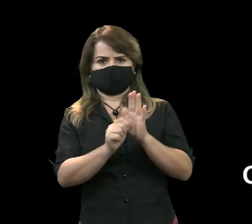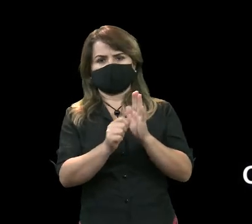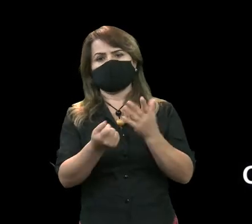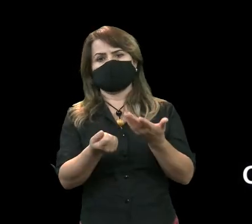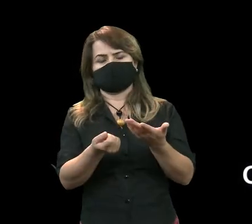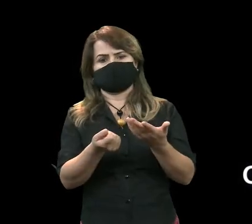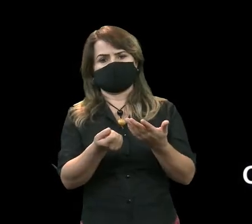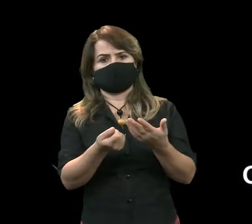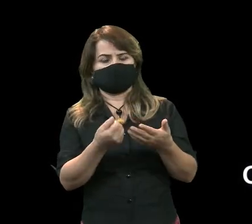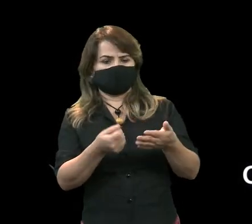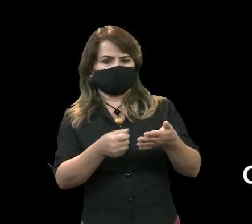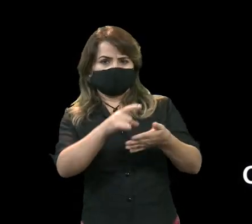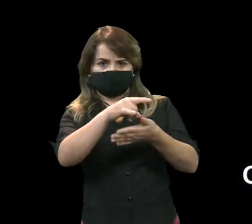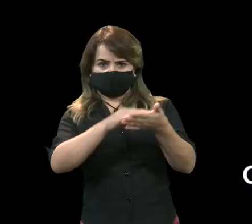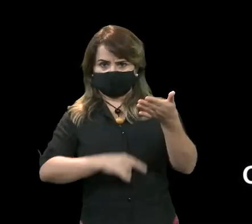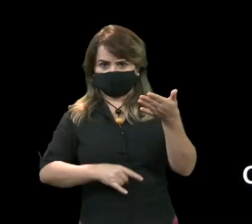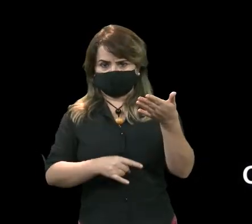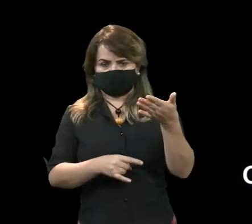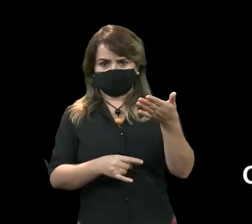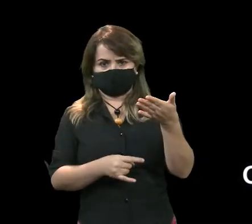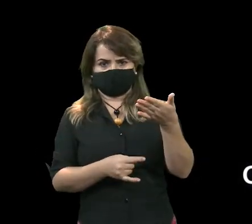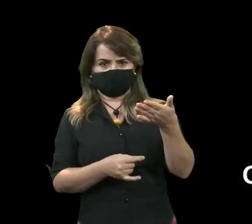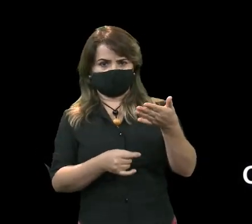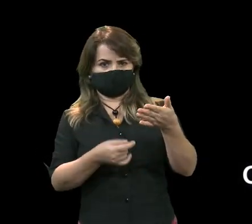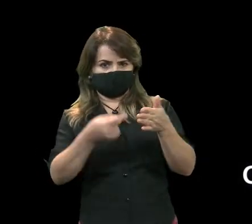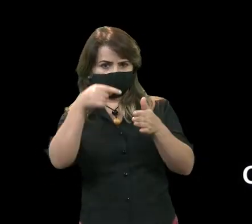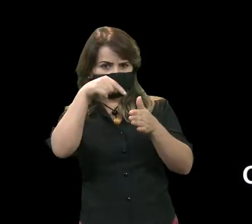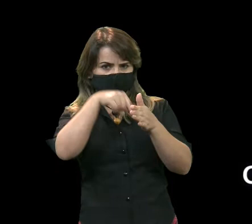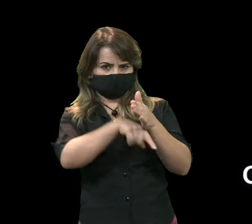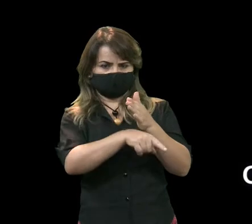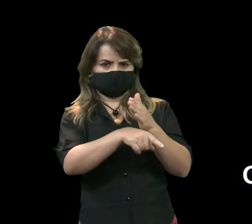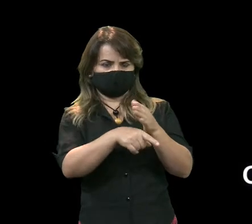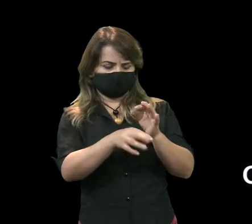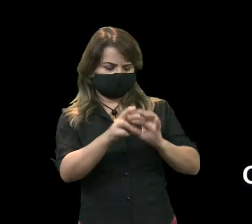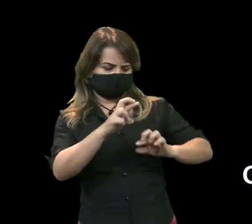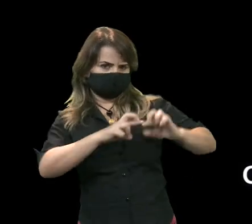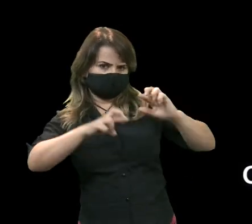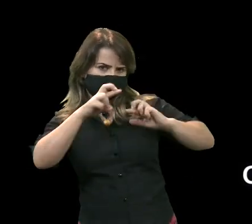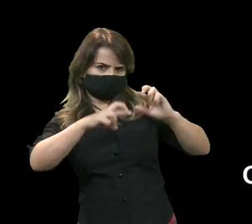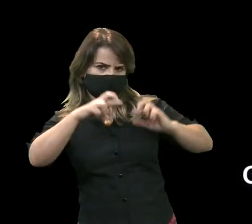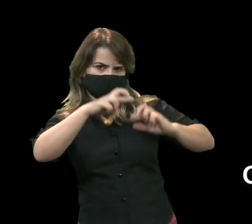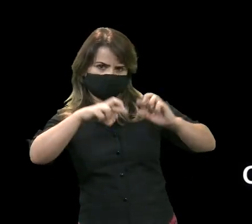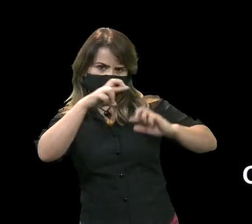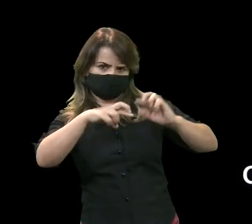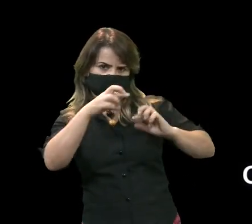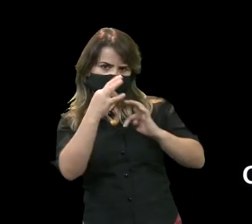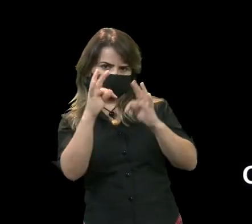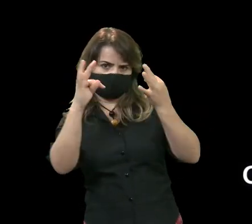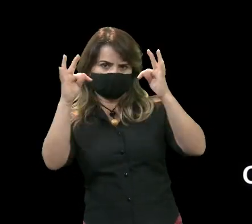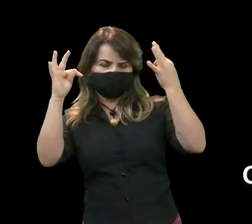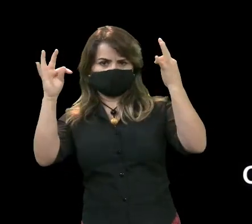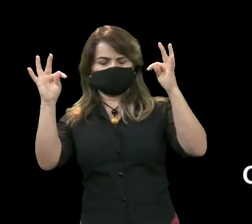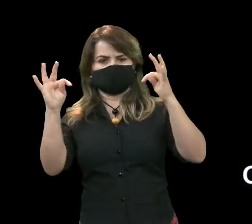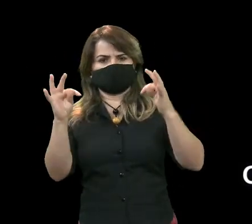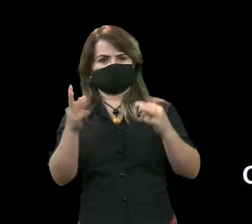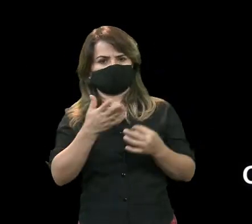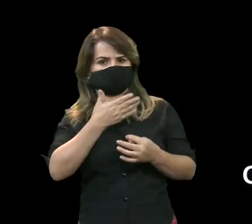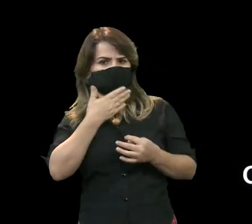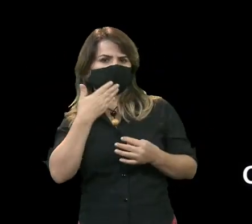projeto ele decorre de uma análise técnica bastante acurada, bastante elaborada, porque ele